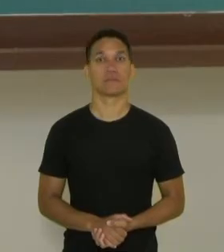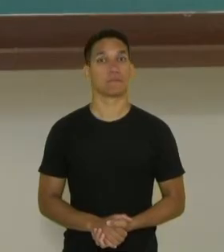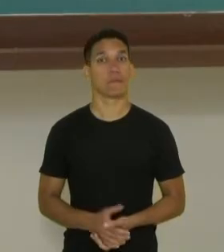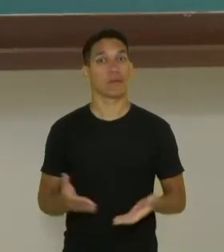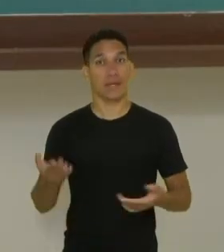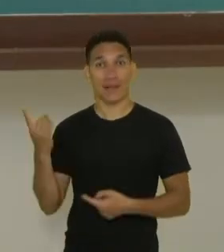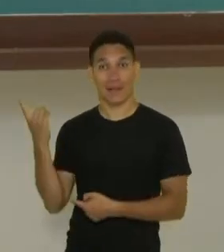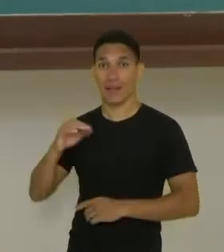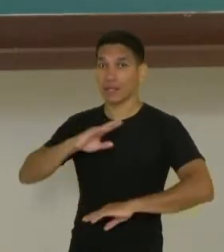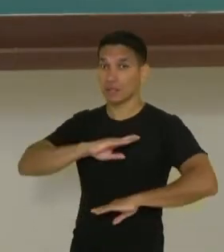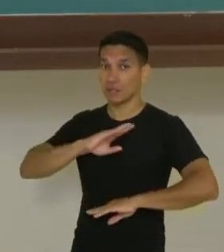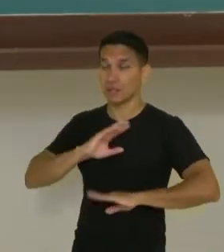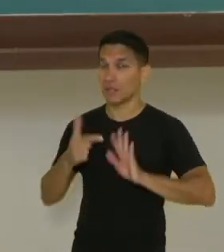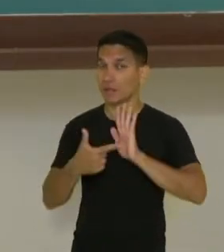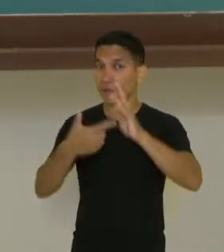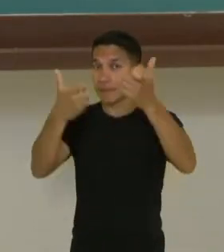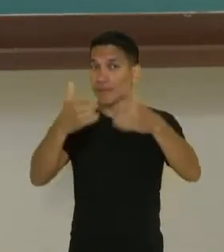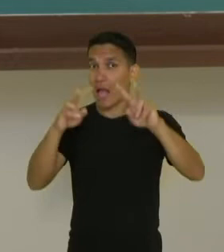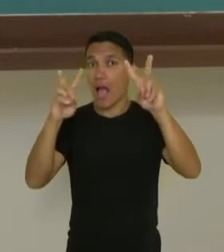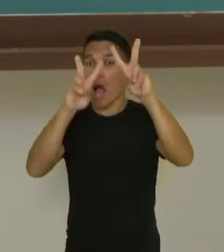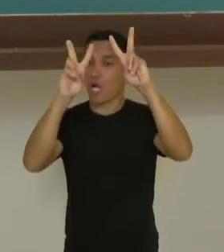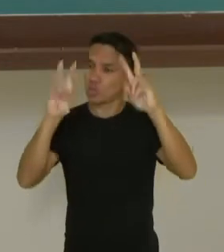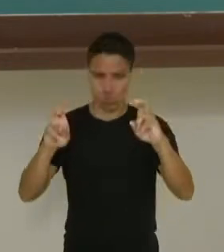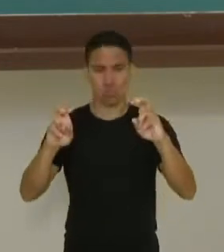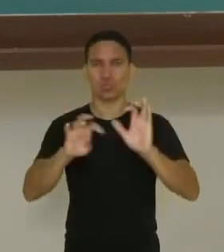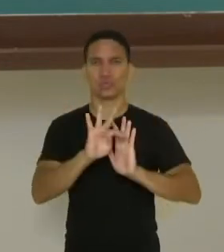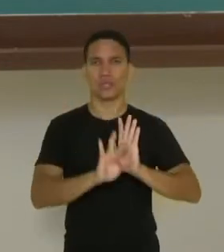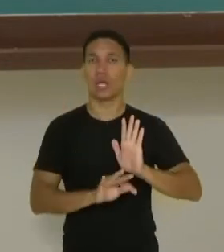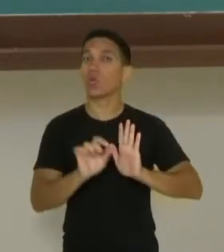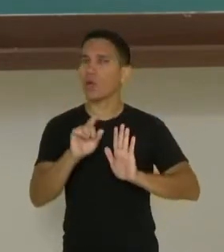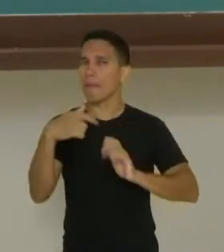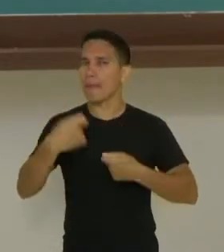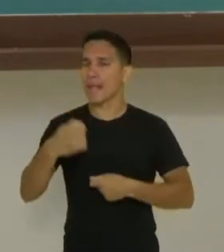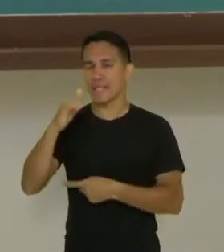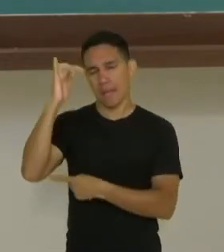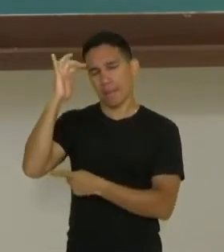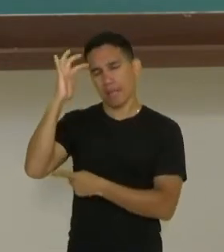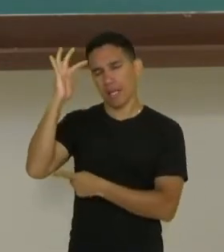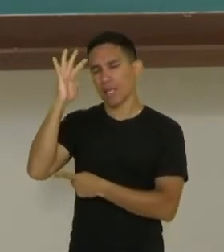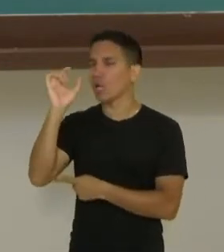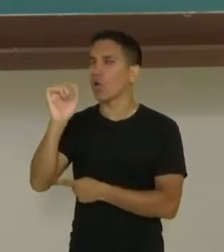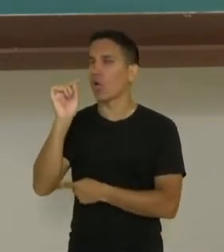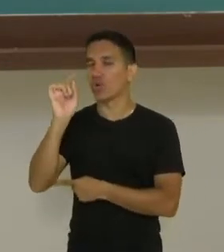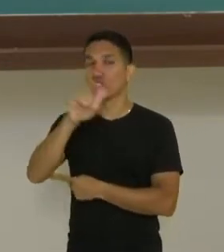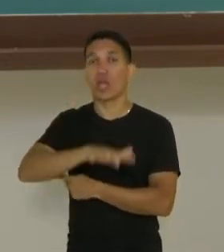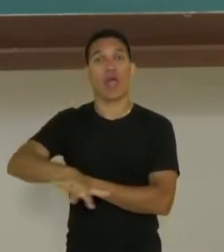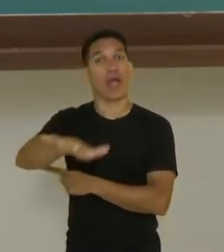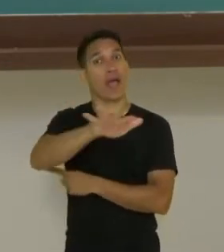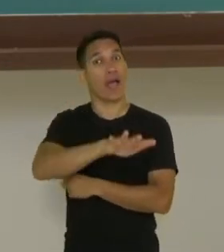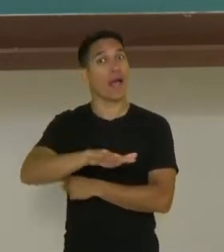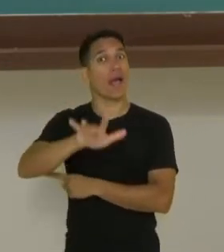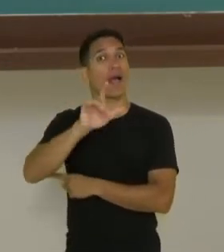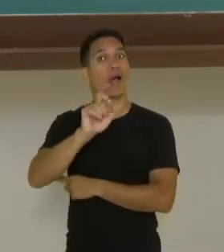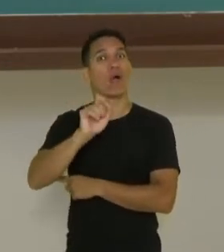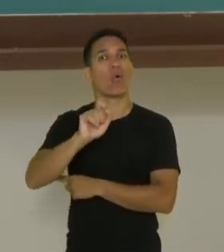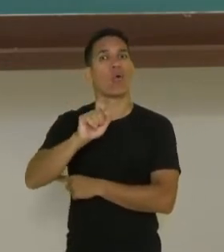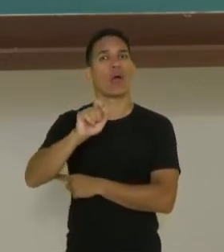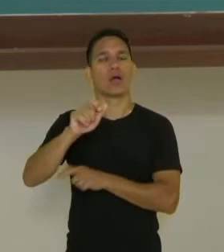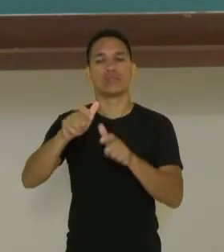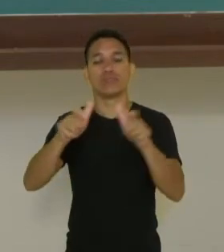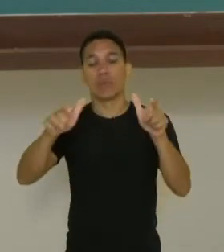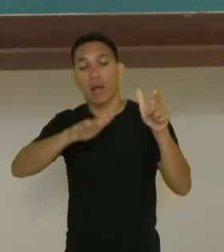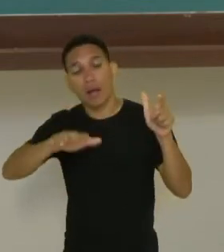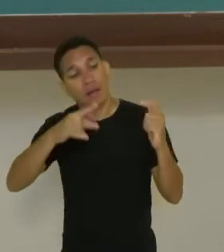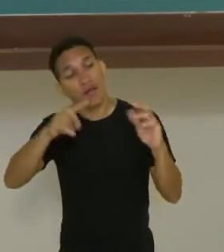Nesse caso, quando nós falamos em tema do texto, você precisa pensar de uma maneira geral, de uma maneira mais